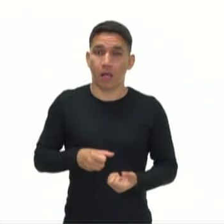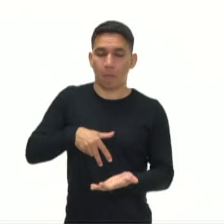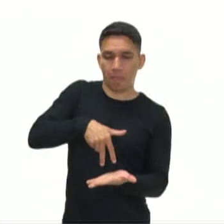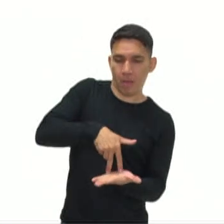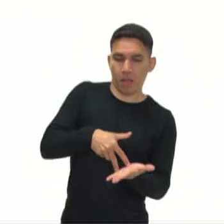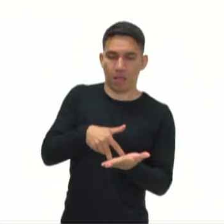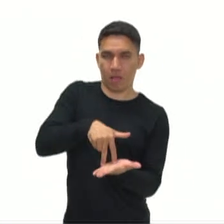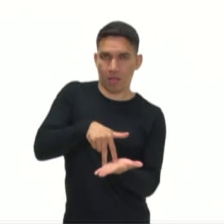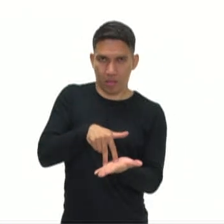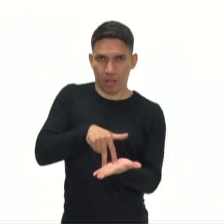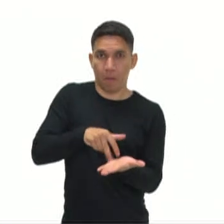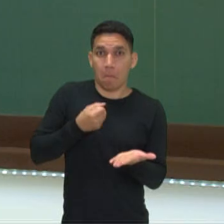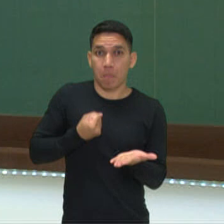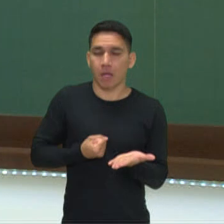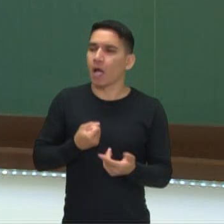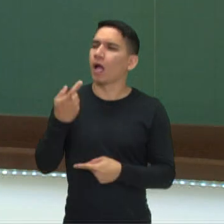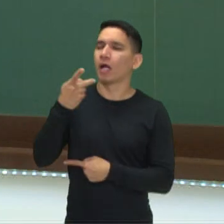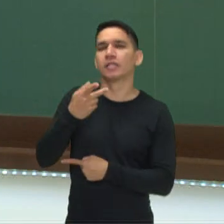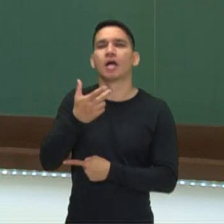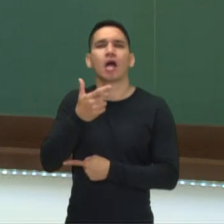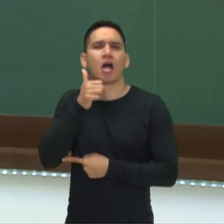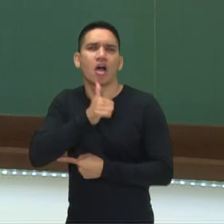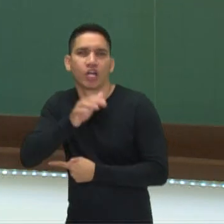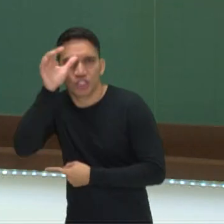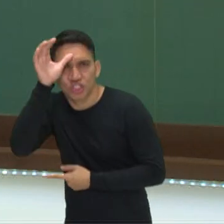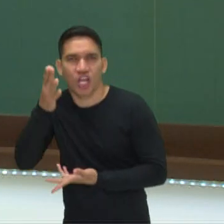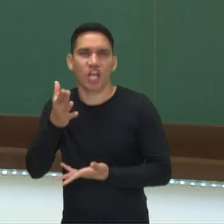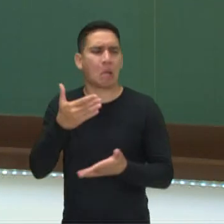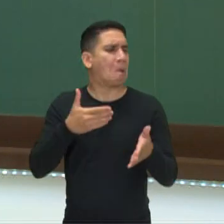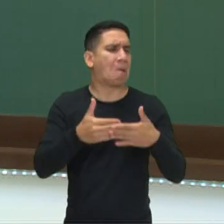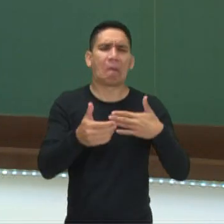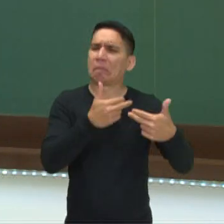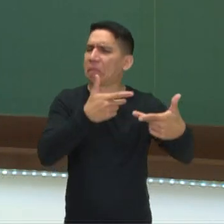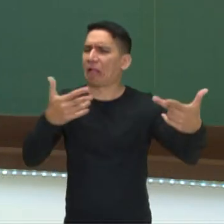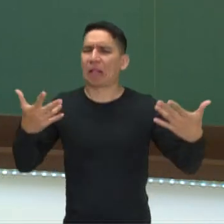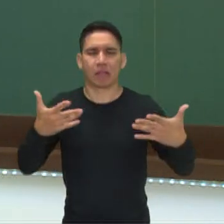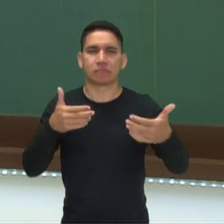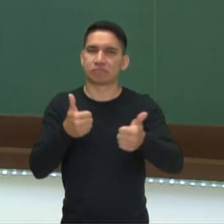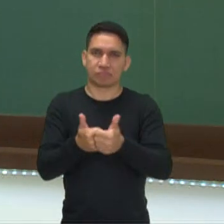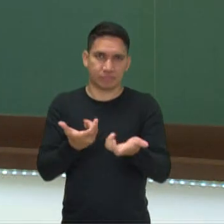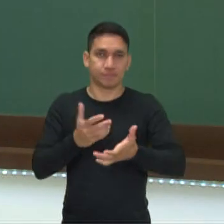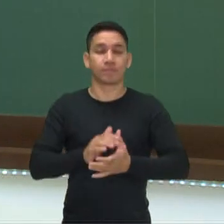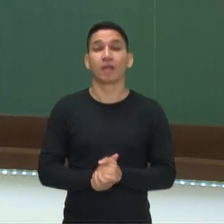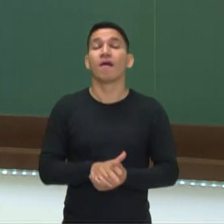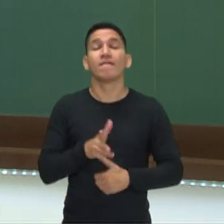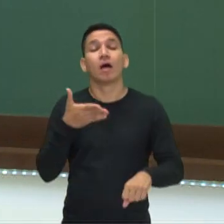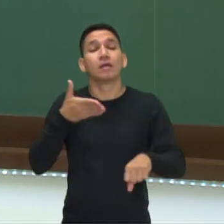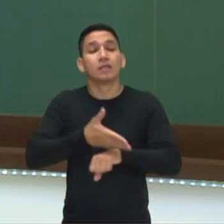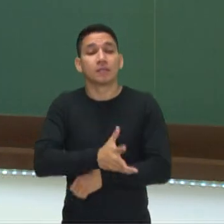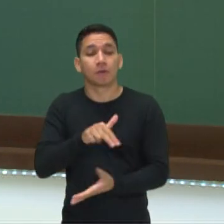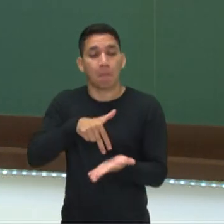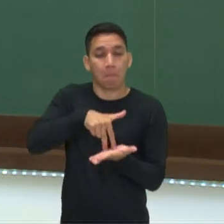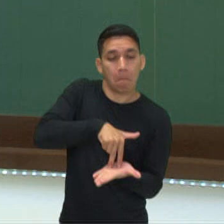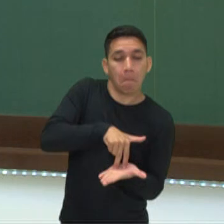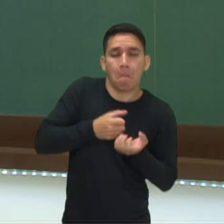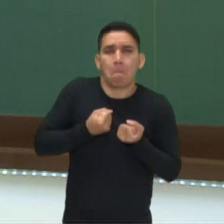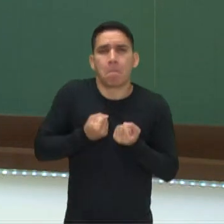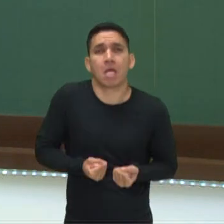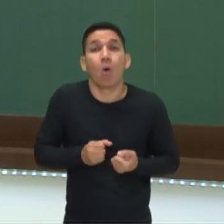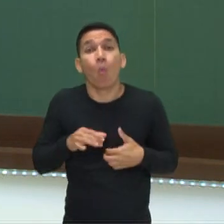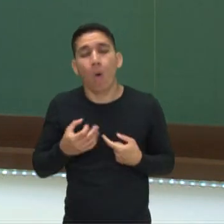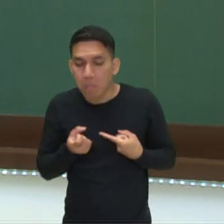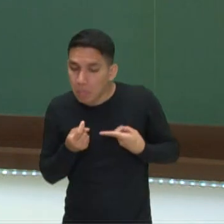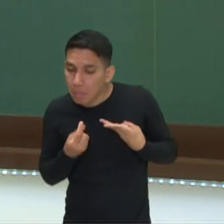Sua balança, a da tia, a da farmácia, seja de onde for, ok? Vai lá, descobre a sua massa, descobre